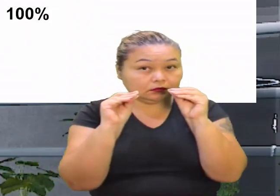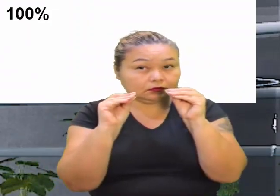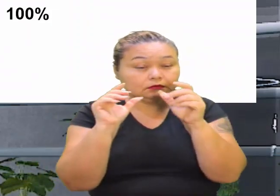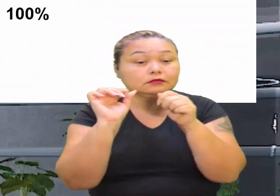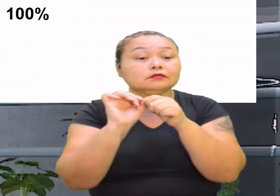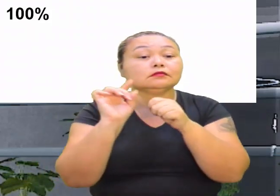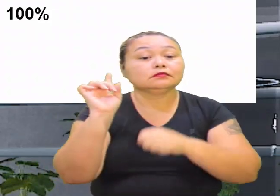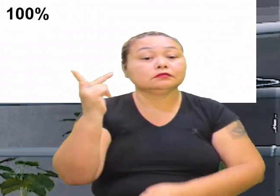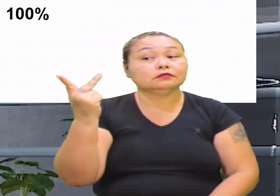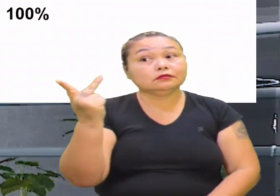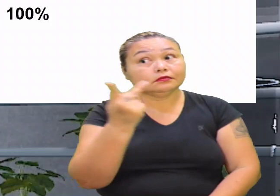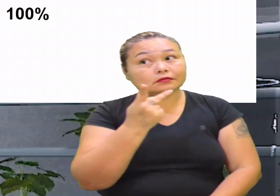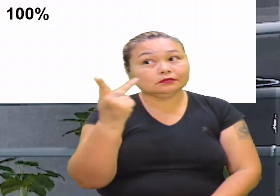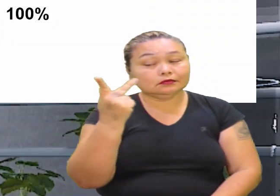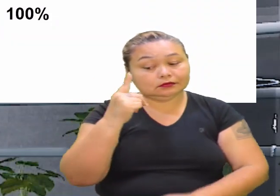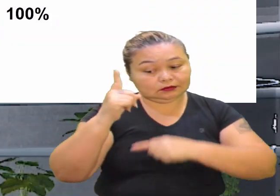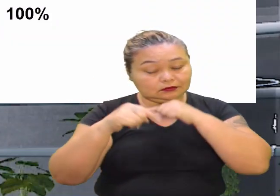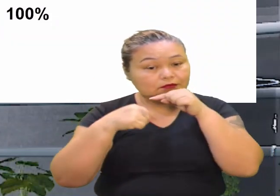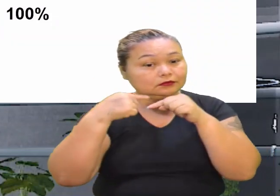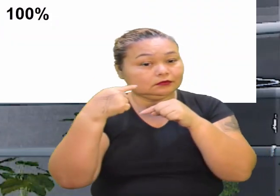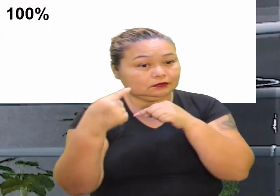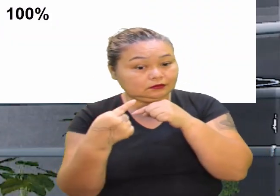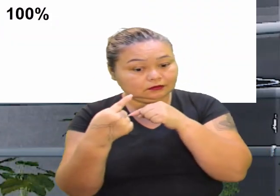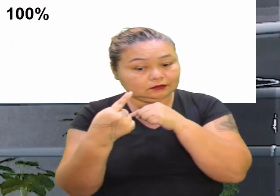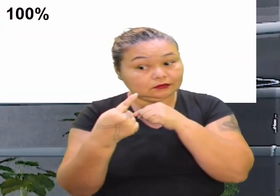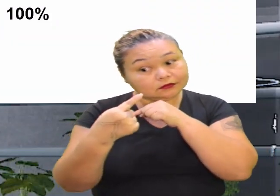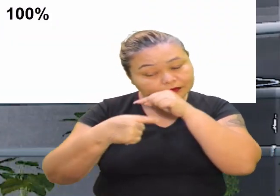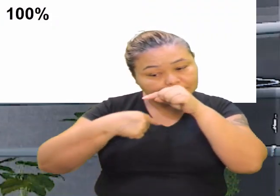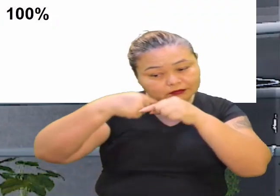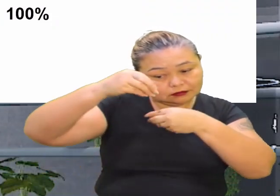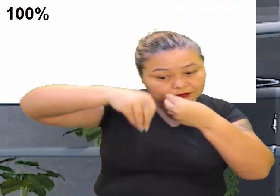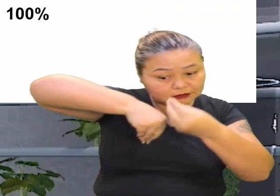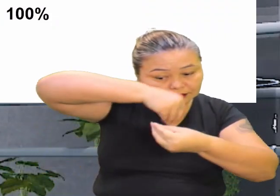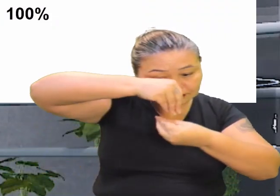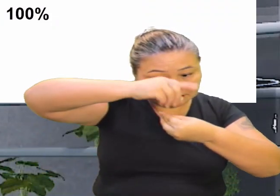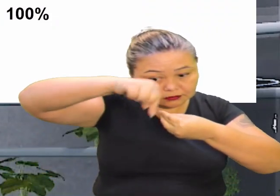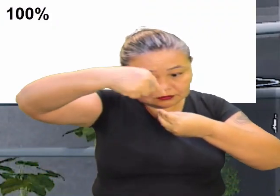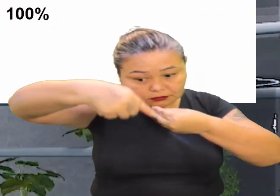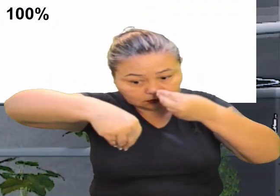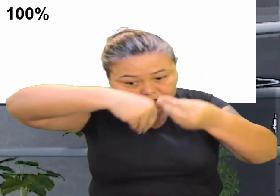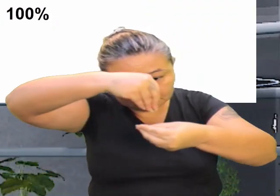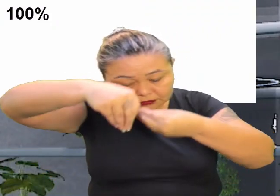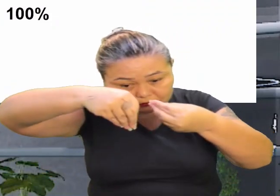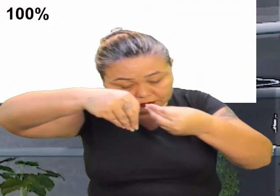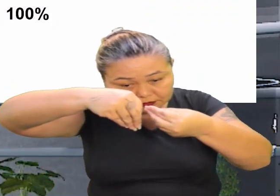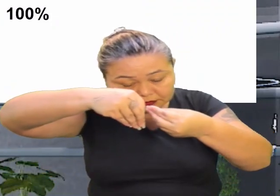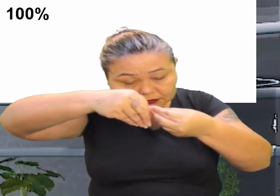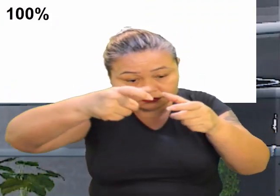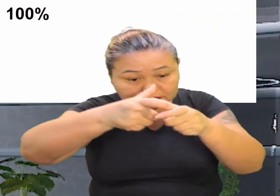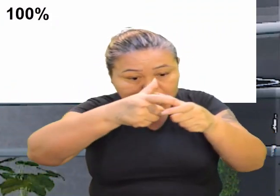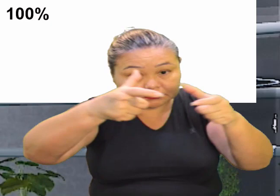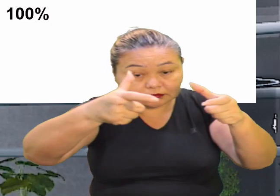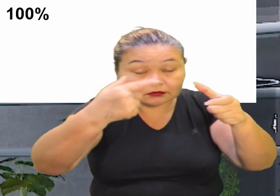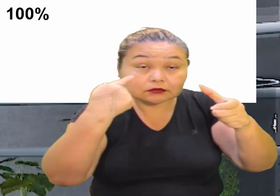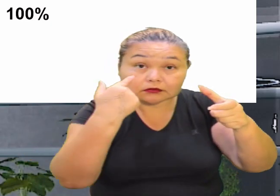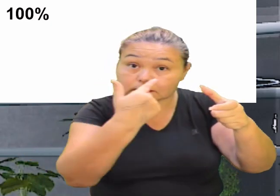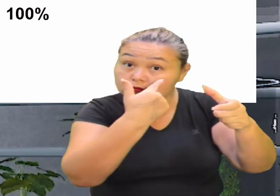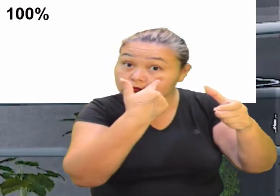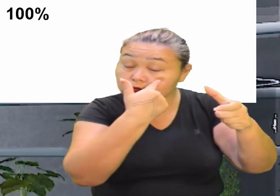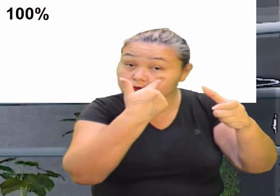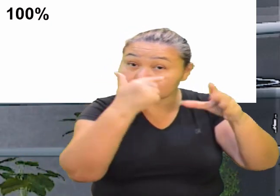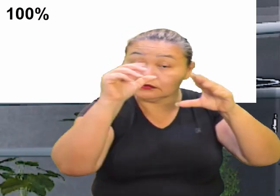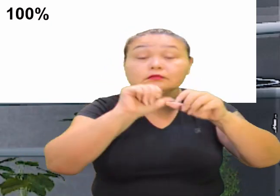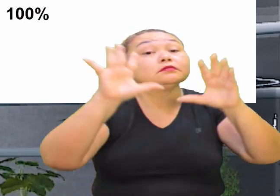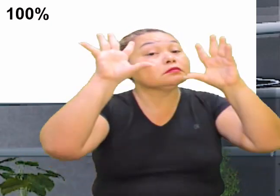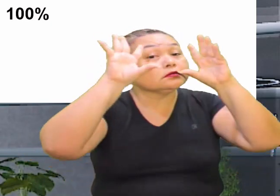cruzo essa geração entre elas, eu vou ter uma maior proporção de olho escuro e